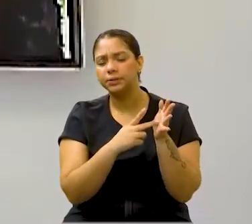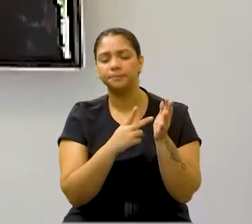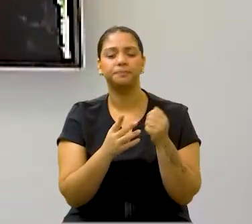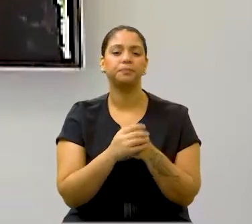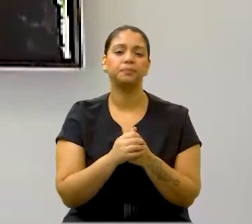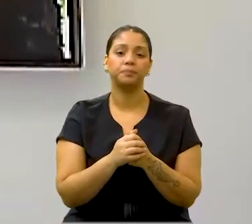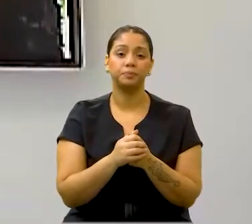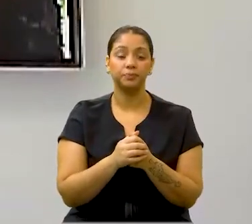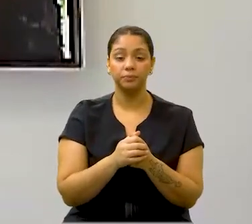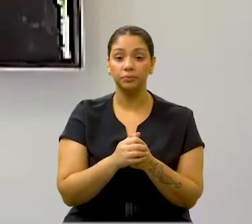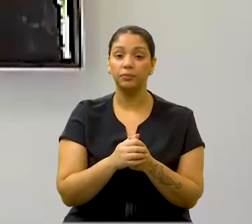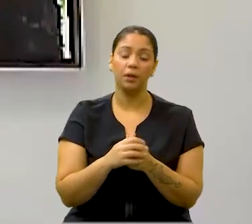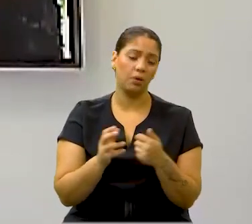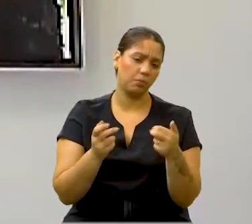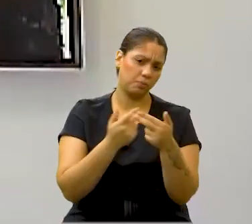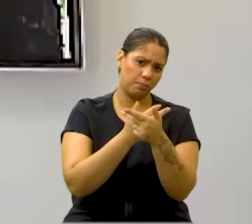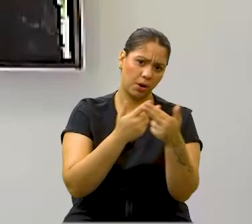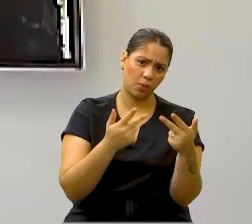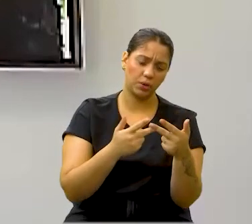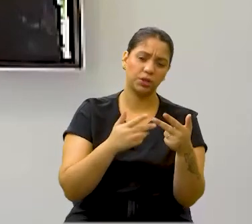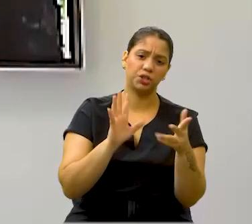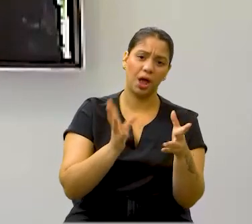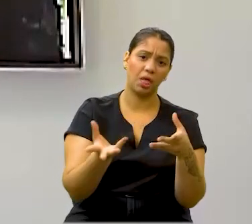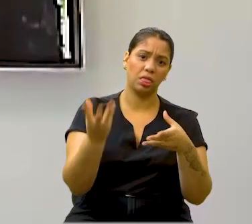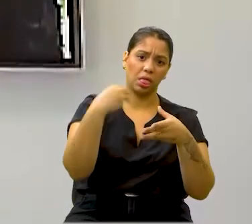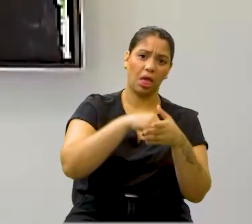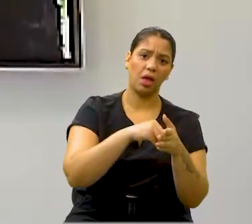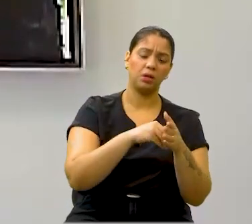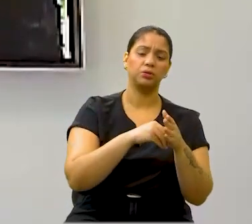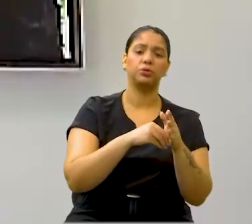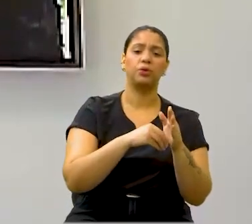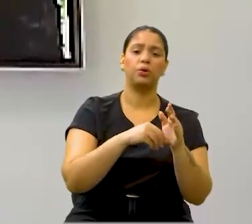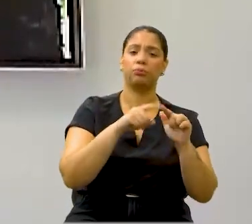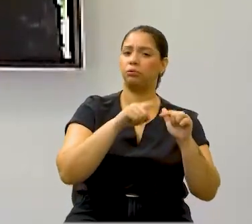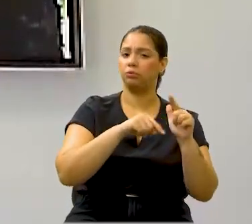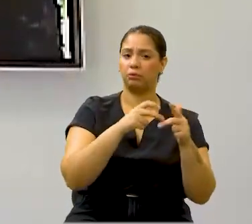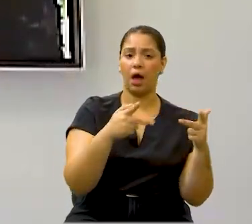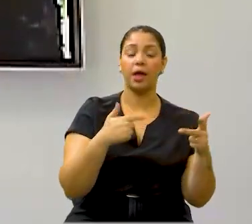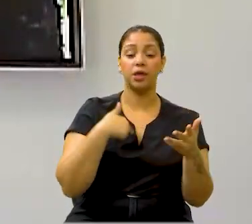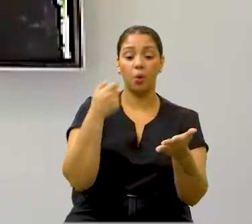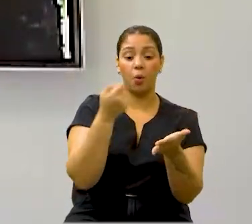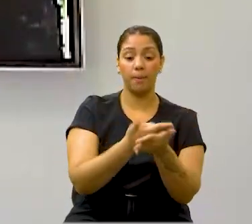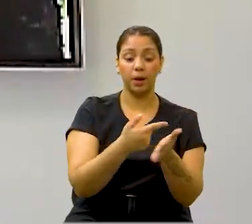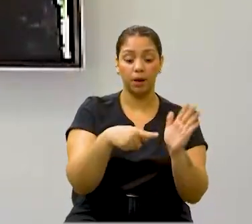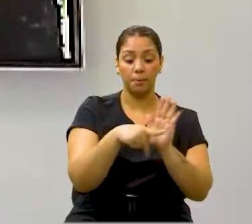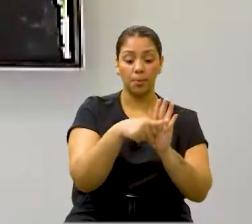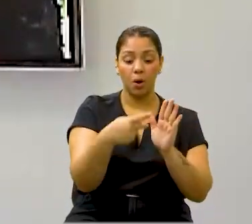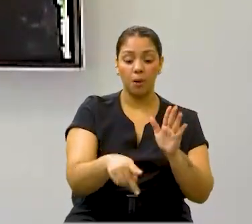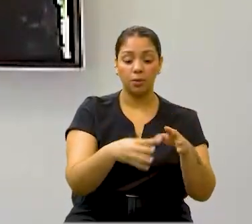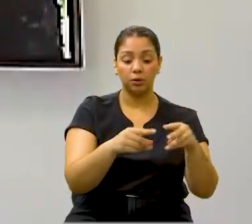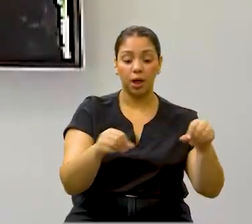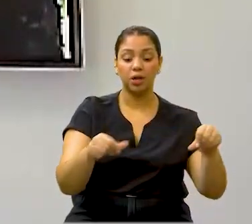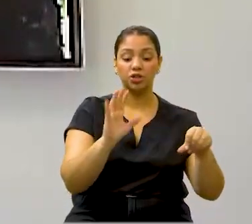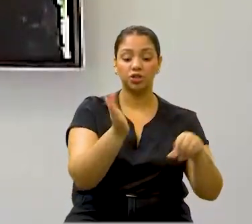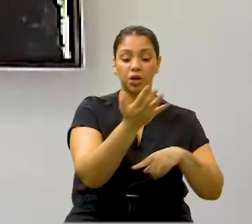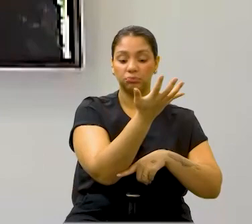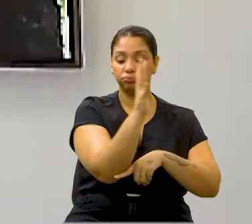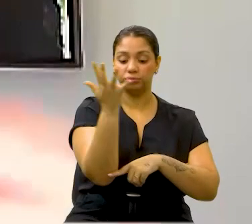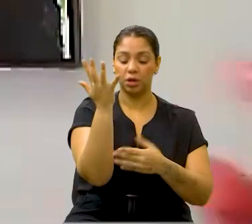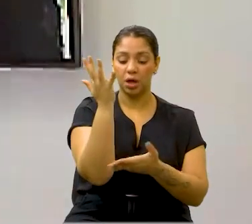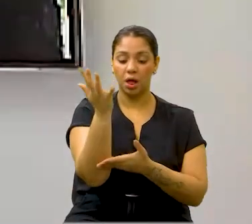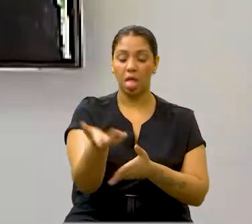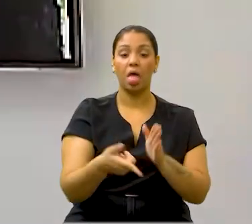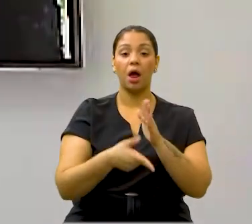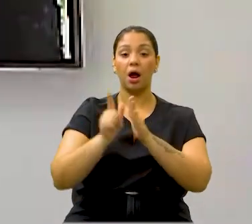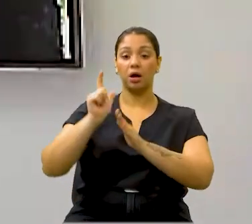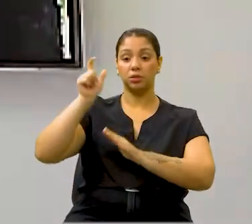quer dizer? Se a pessoa, ela vem com a coisa, ela vem com o bem. Então, eu adquiro uma propriedade que já foi desmatada,